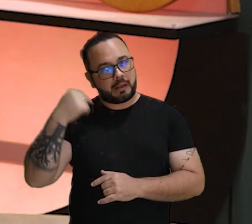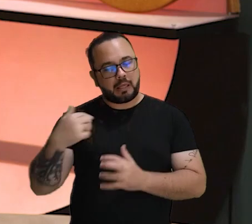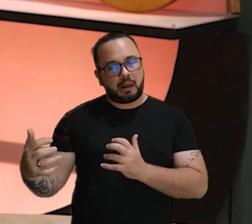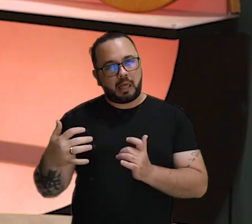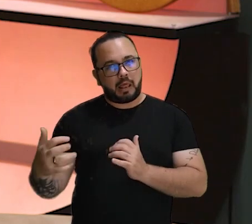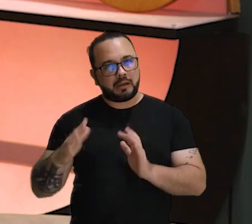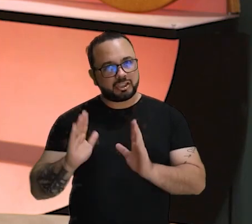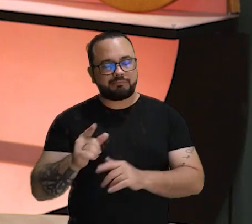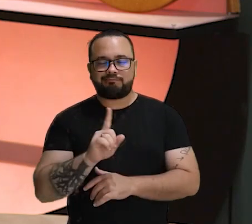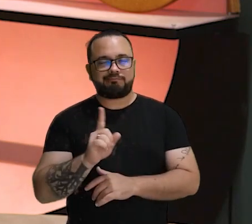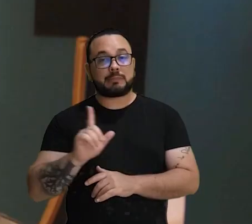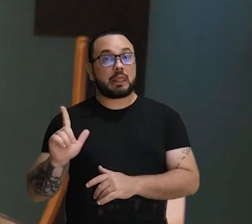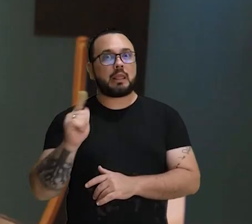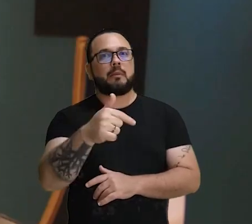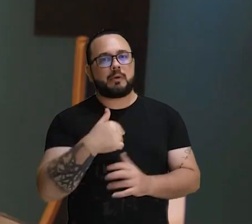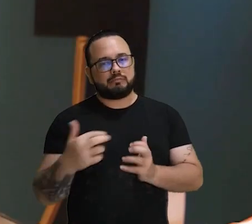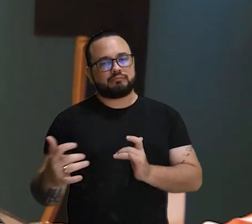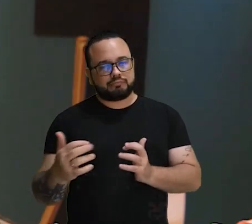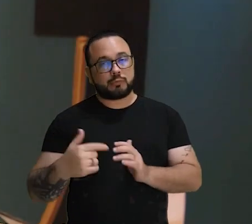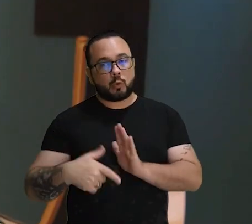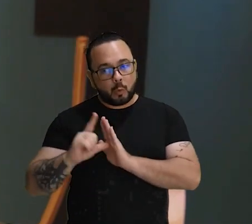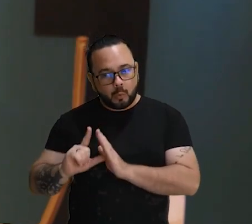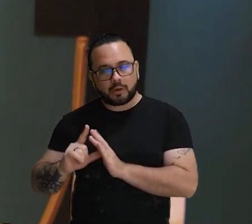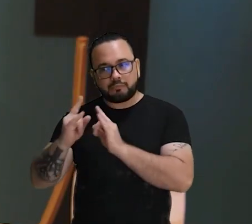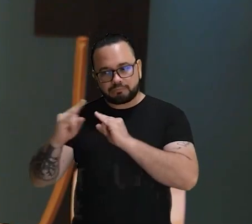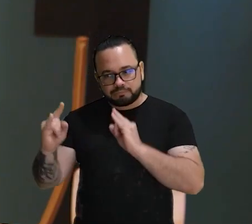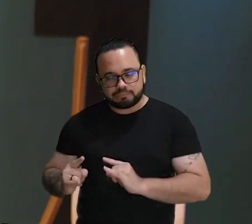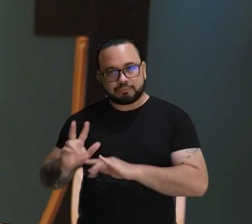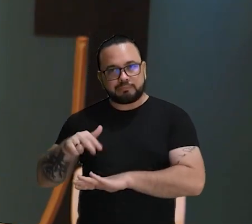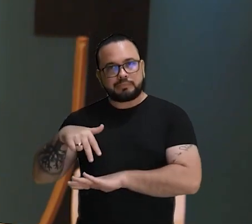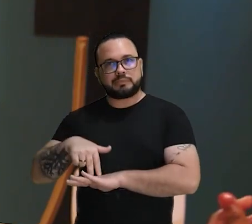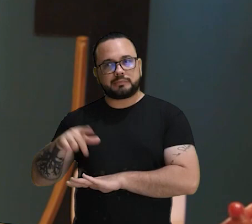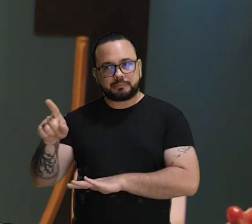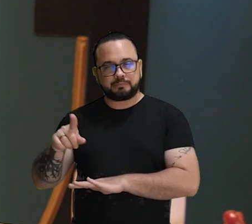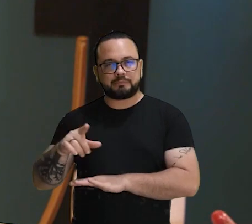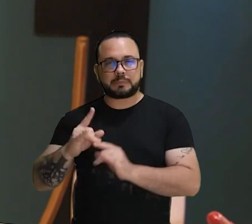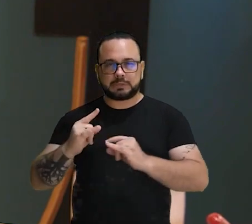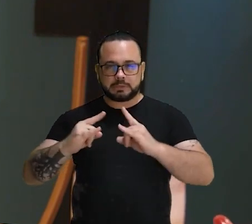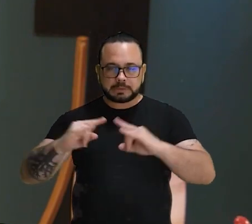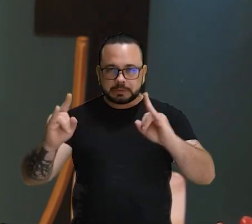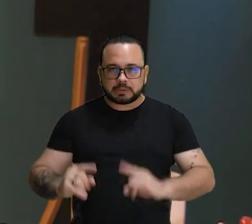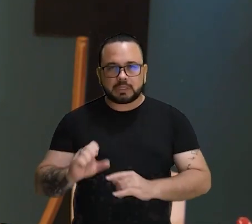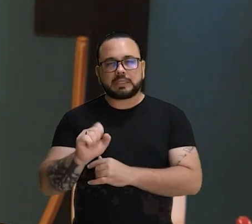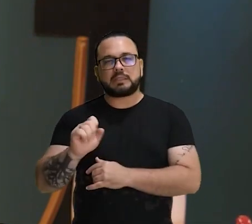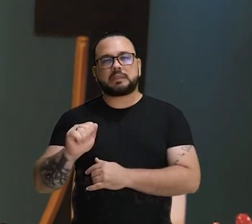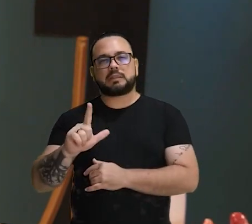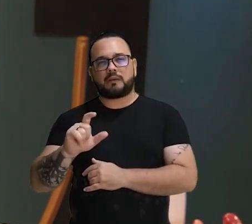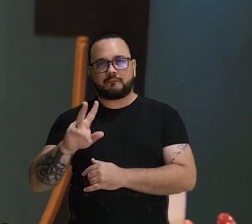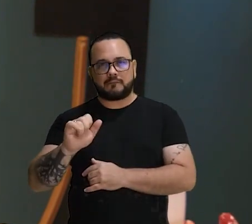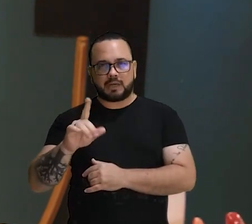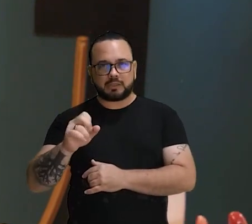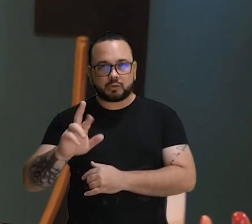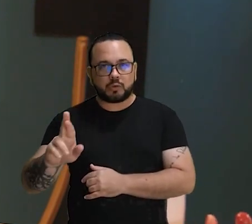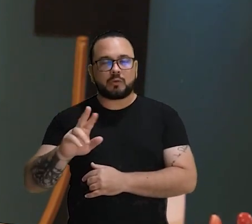comecei sanfoneira, né? Mas a sanfona veio depois e começou no picadeiro, então foi do picadeiro para os palcos. Eu comecei lá num circo em Salvador, chama